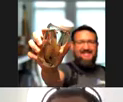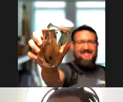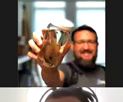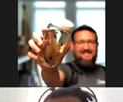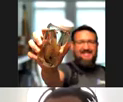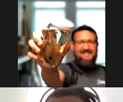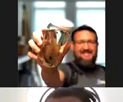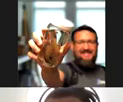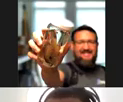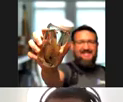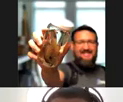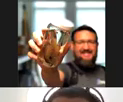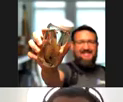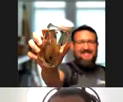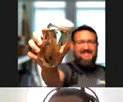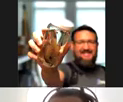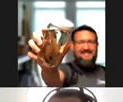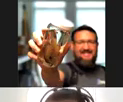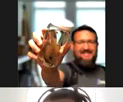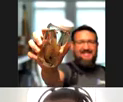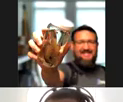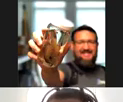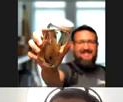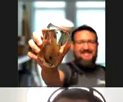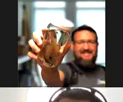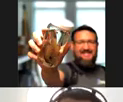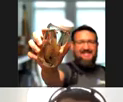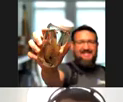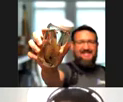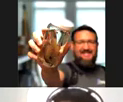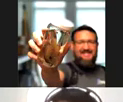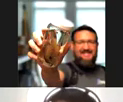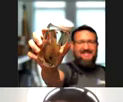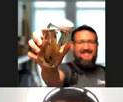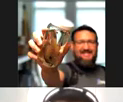Mas, por enquanto, ele está sendo extremamente útil. Pode ser que um dia ele passe a não ser mais.